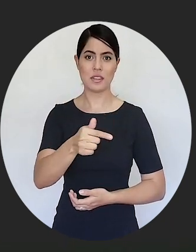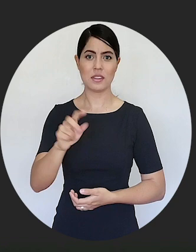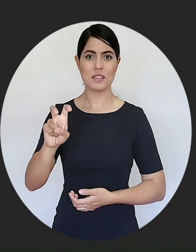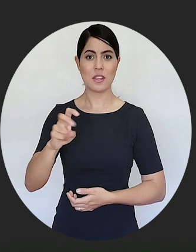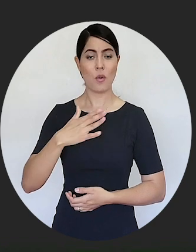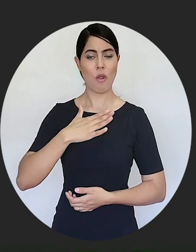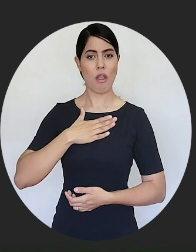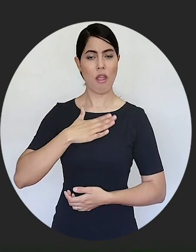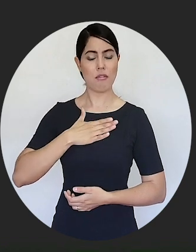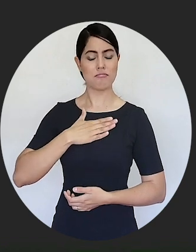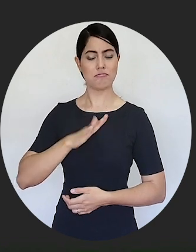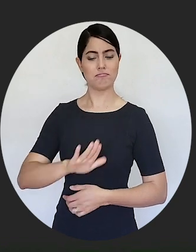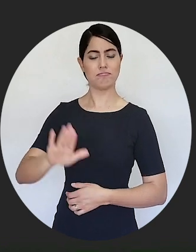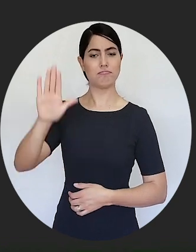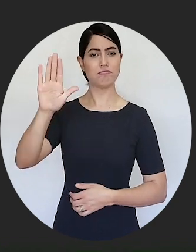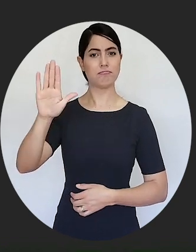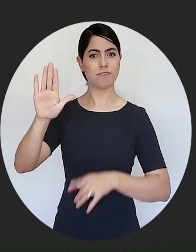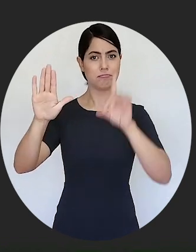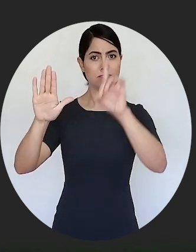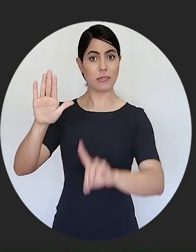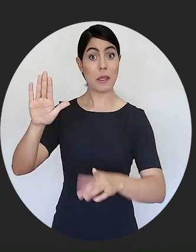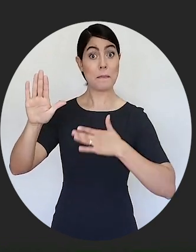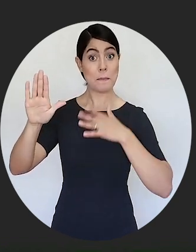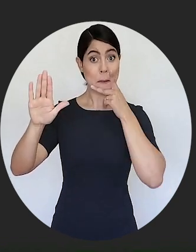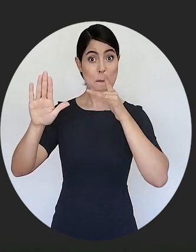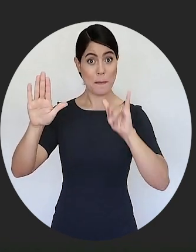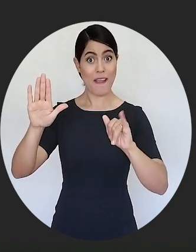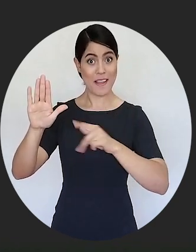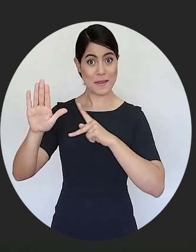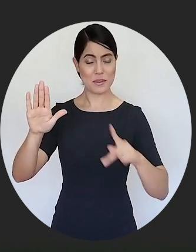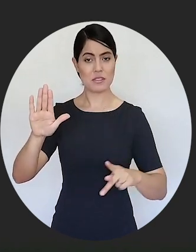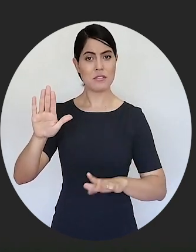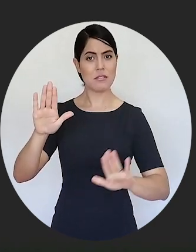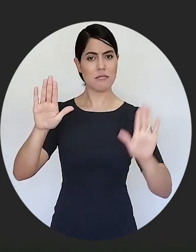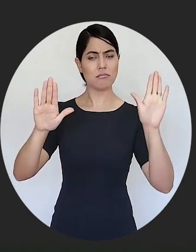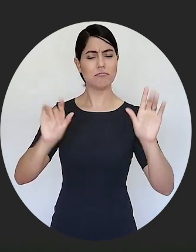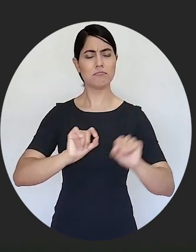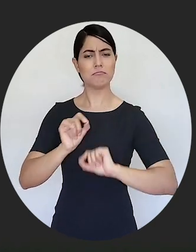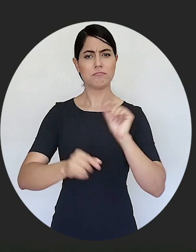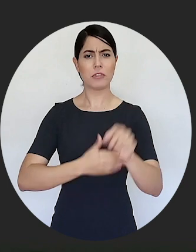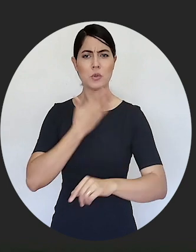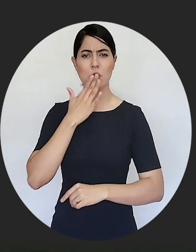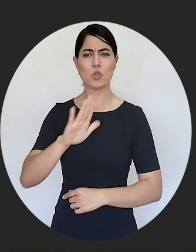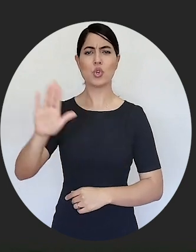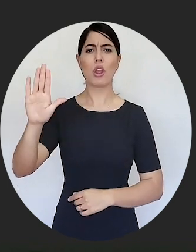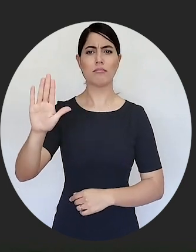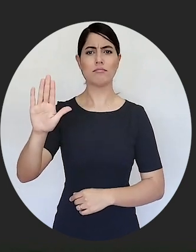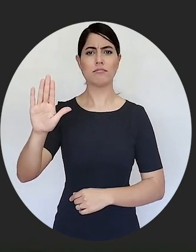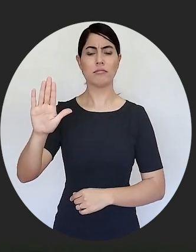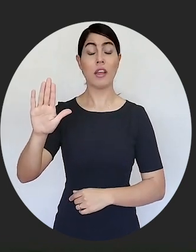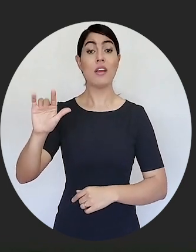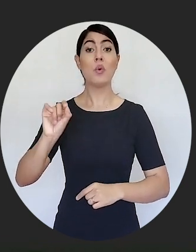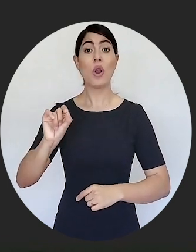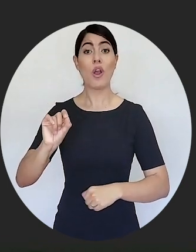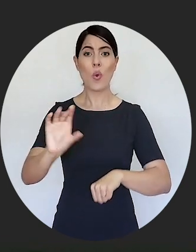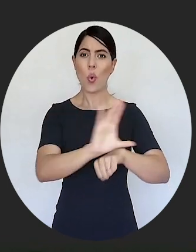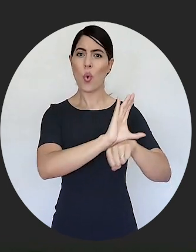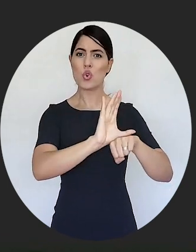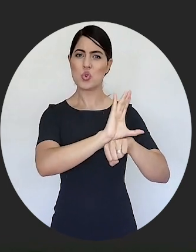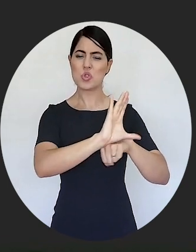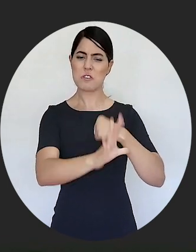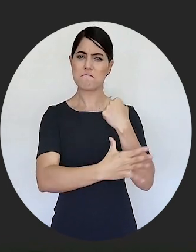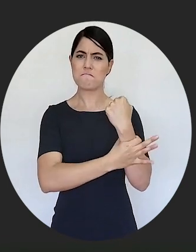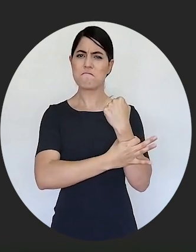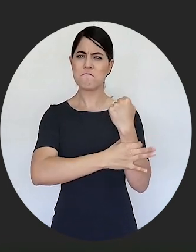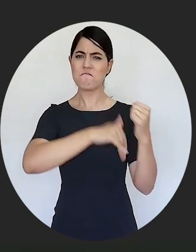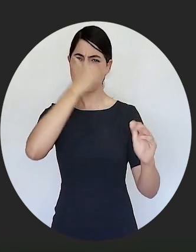direito perante meu pai, que era o presidente da Seccional Mineira, e jurei, dentre outras coisas, defender a